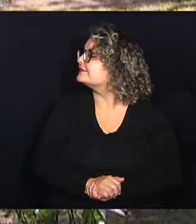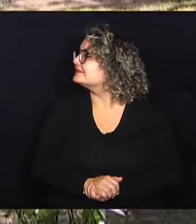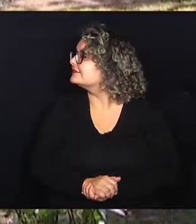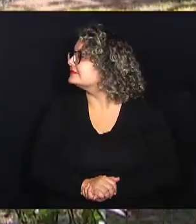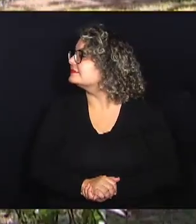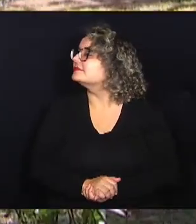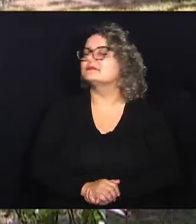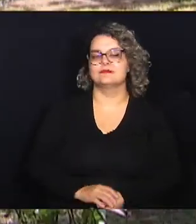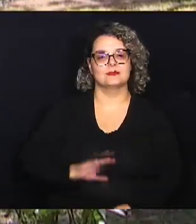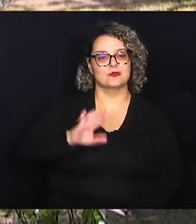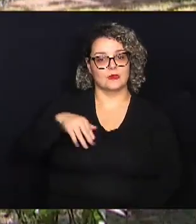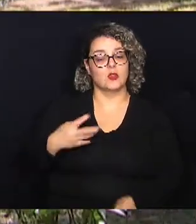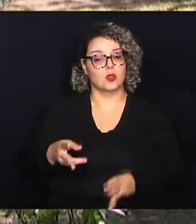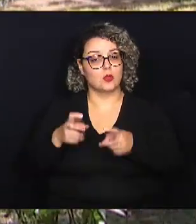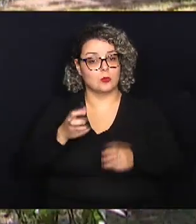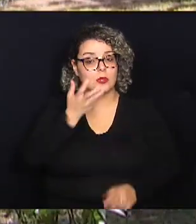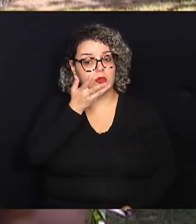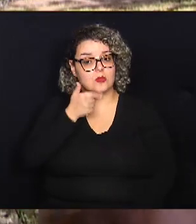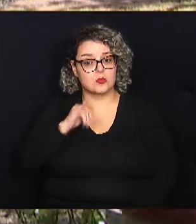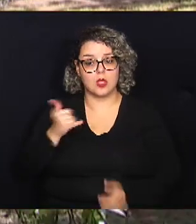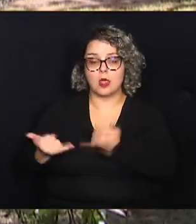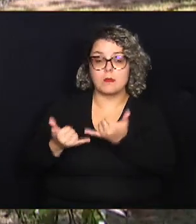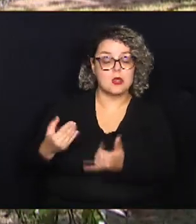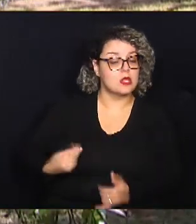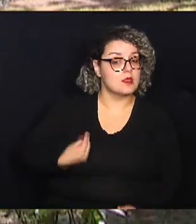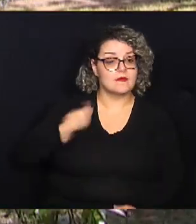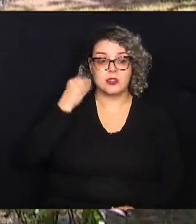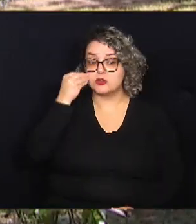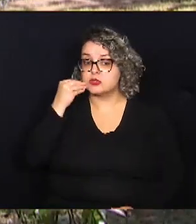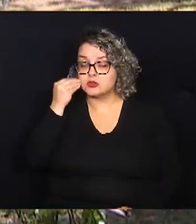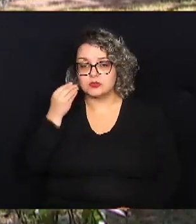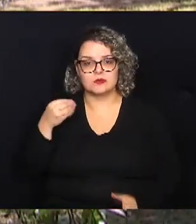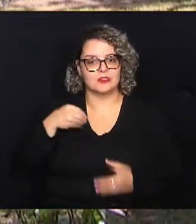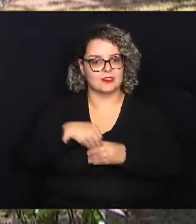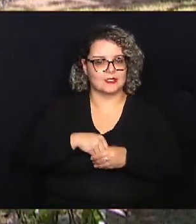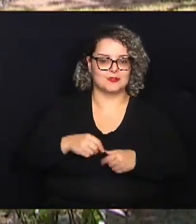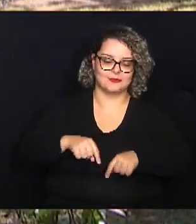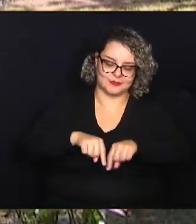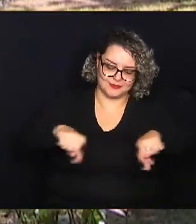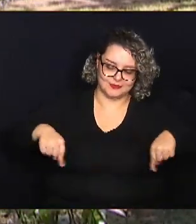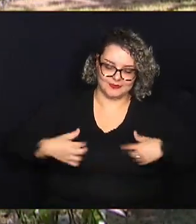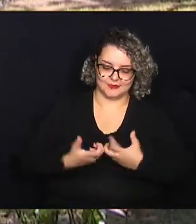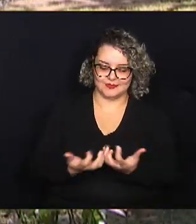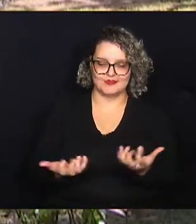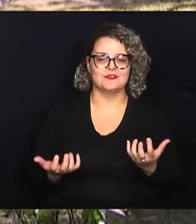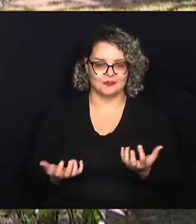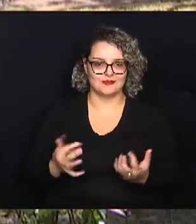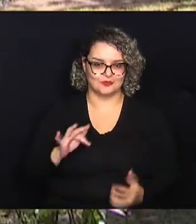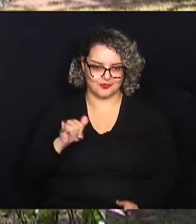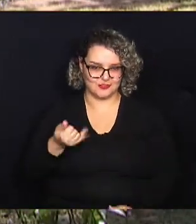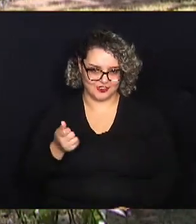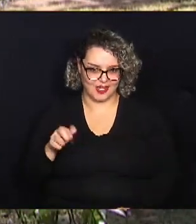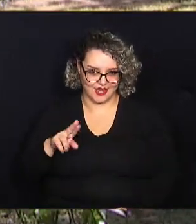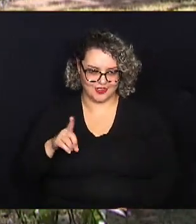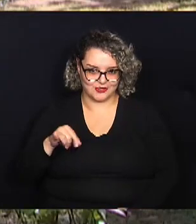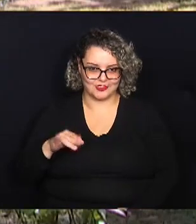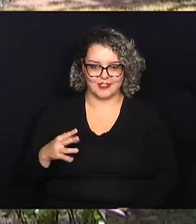Quando a gente observa as crianças brincando, vivenciando experiências aqui no jardim, a gente vê um